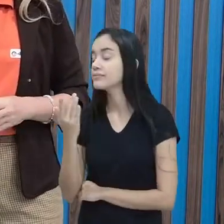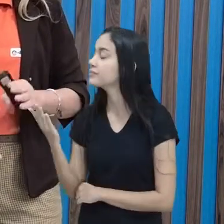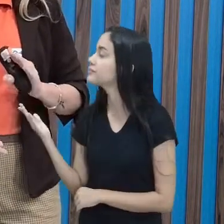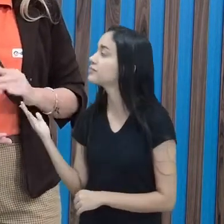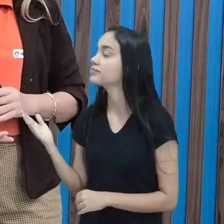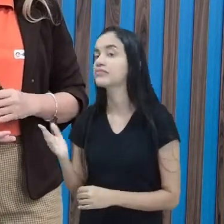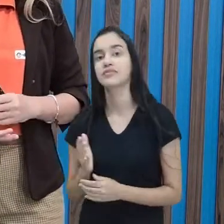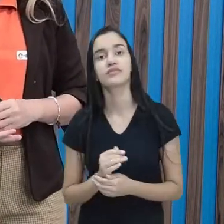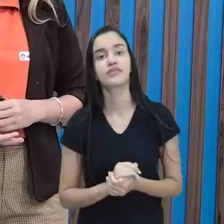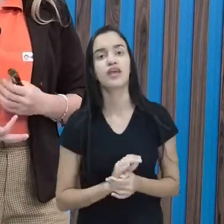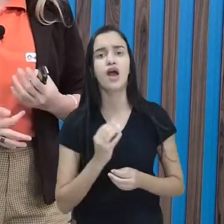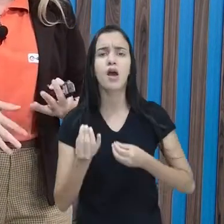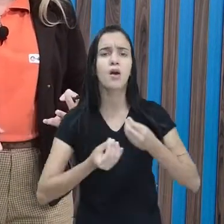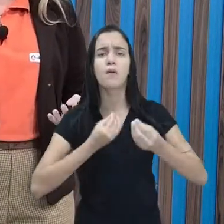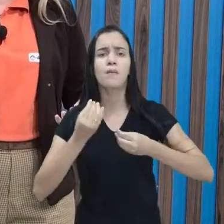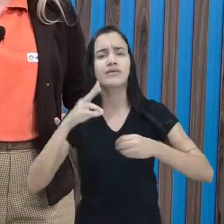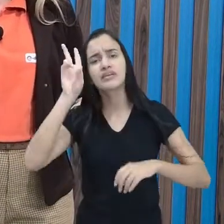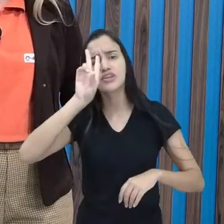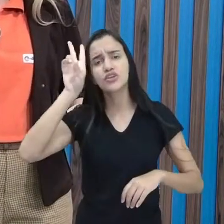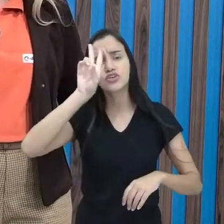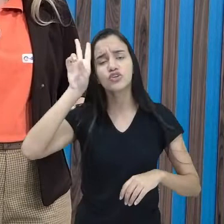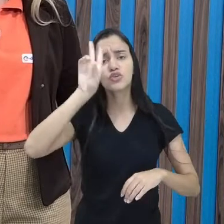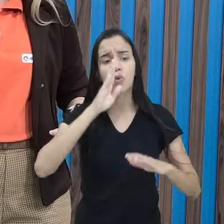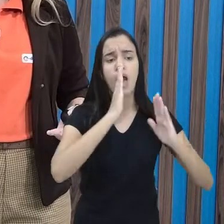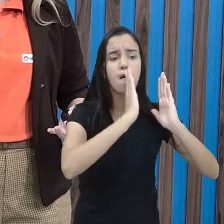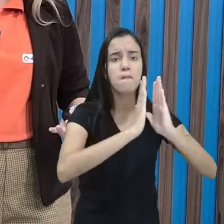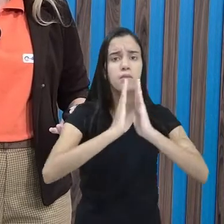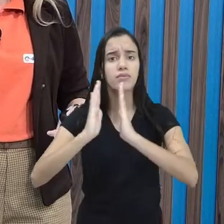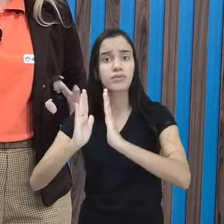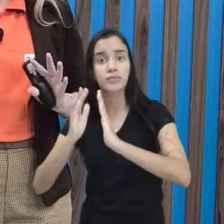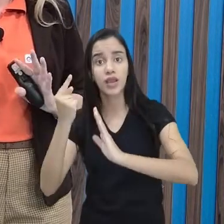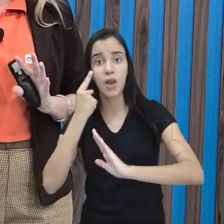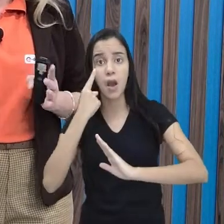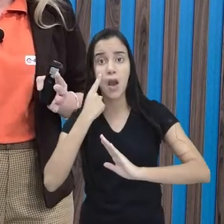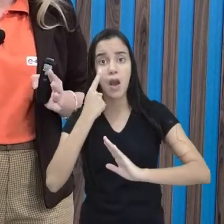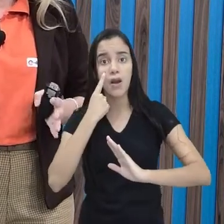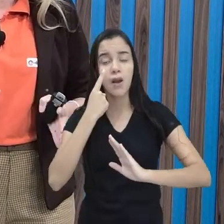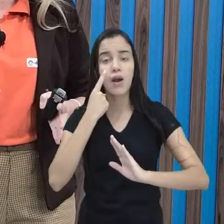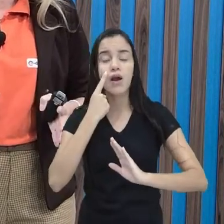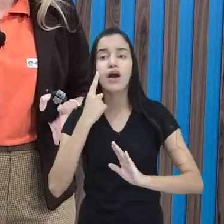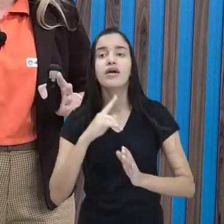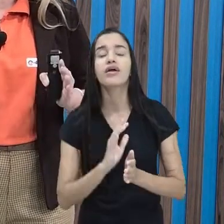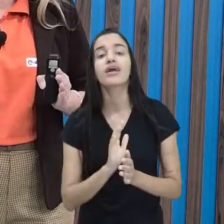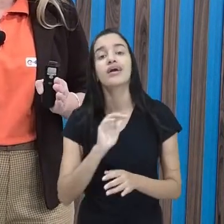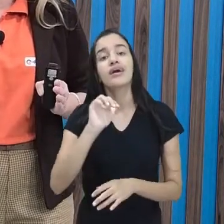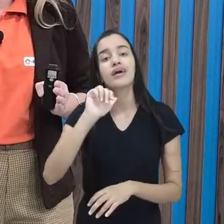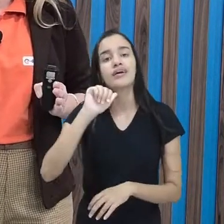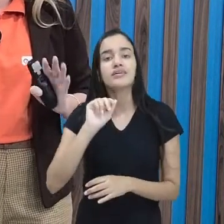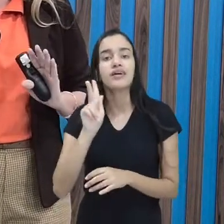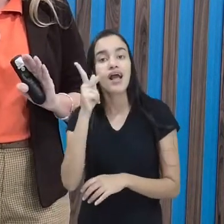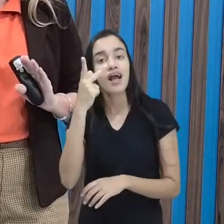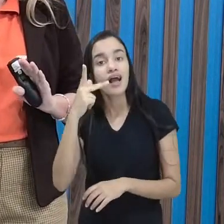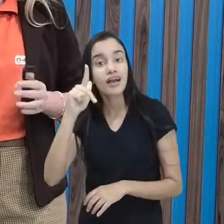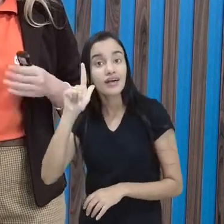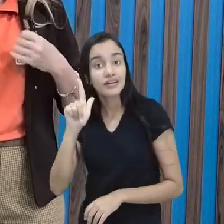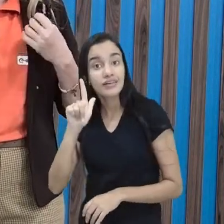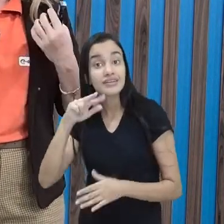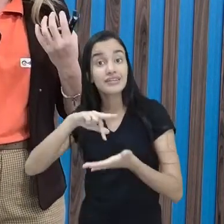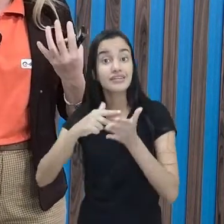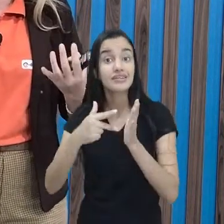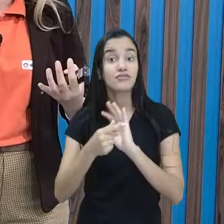tirinhas são como histórias em quadrinhos. Olha o que eu disse, são como HQs. HQs